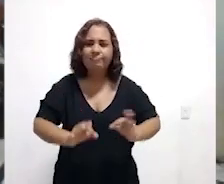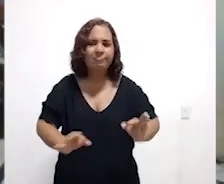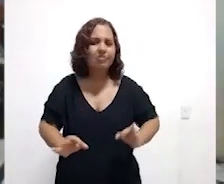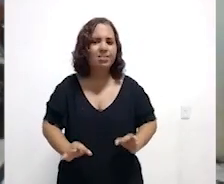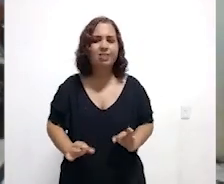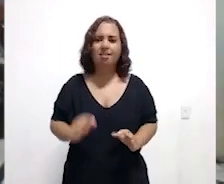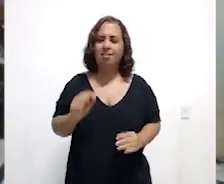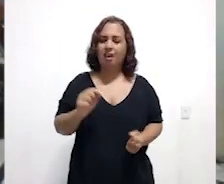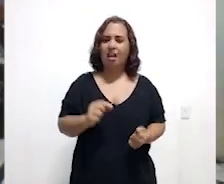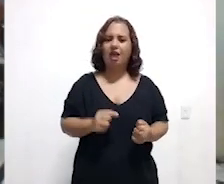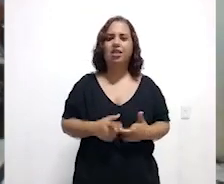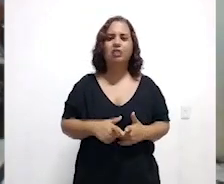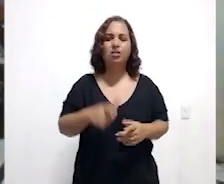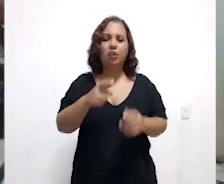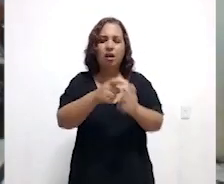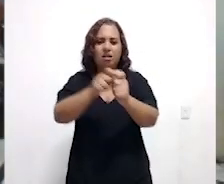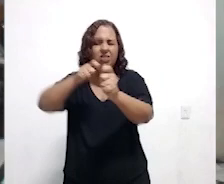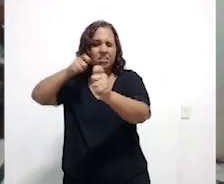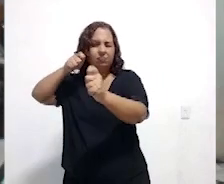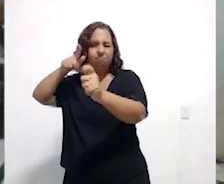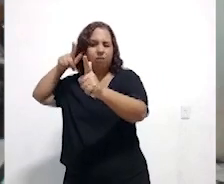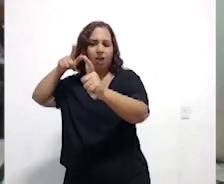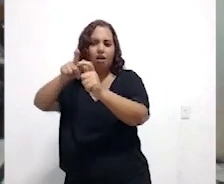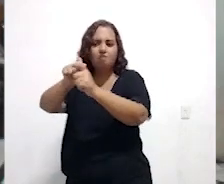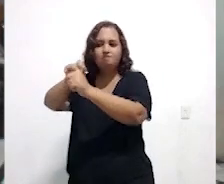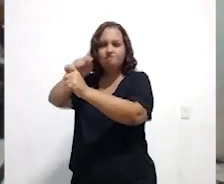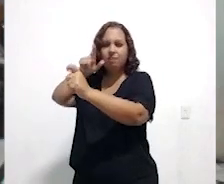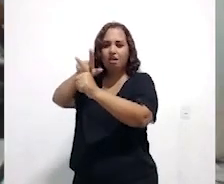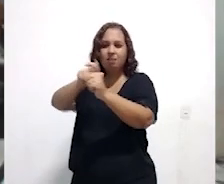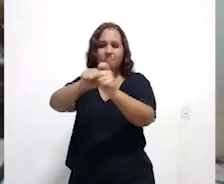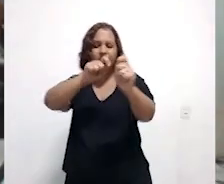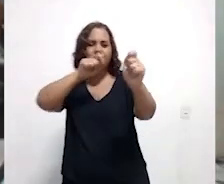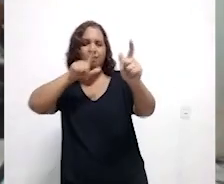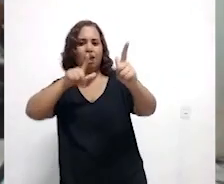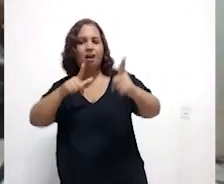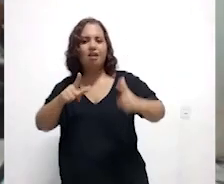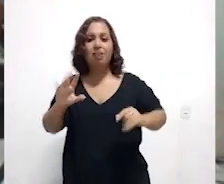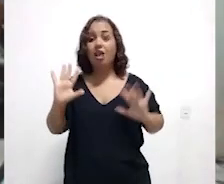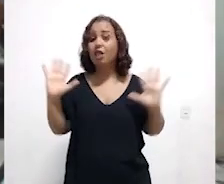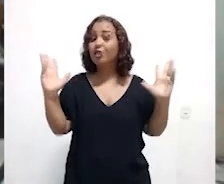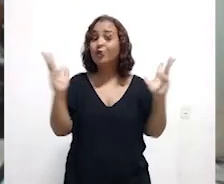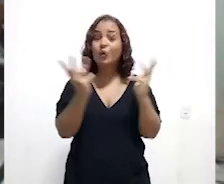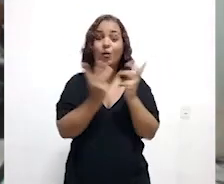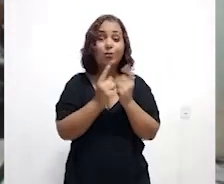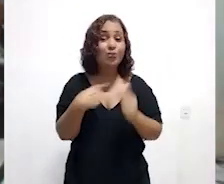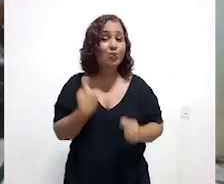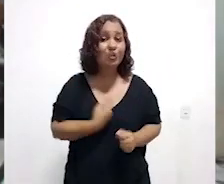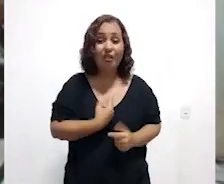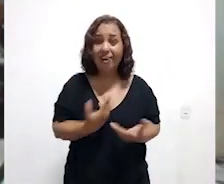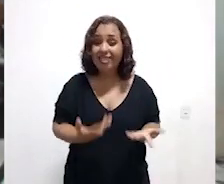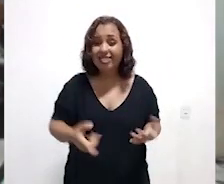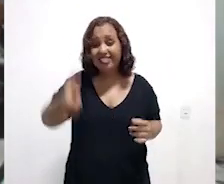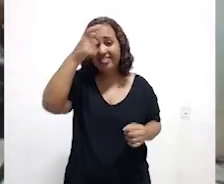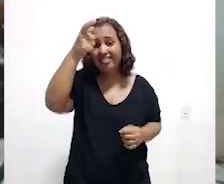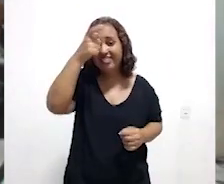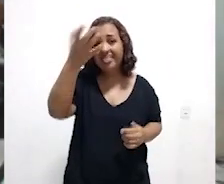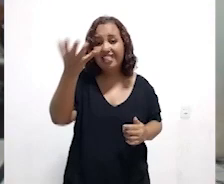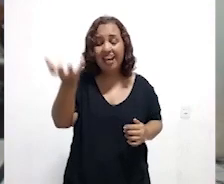e dardos apontados para todos nós. Não é? A gente vê isso em vários textos. Não